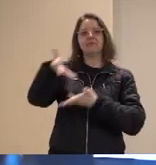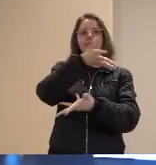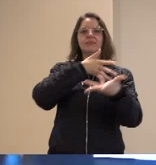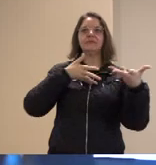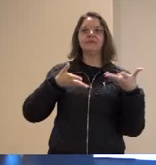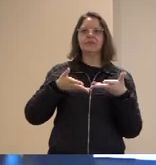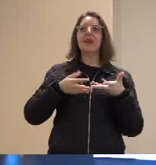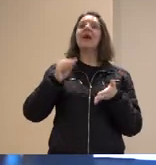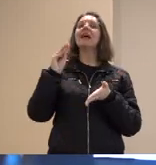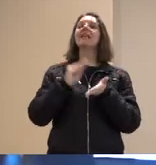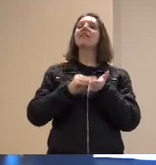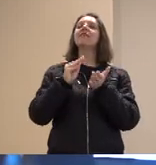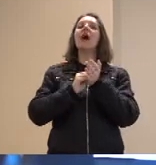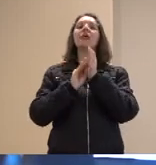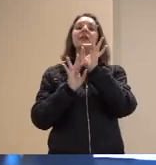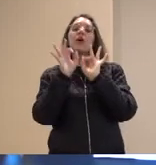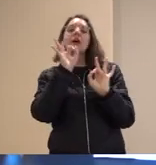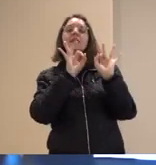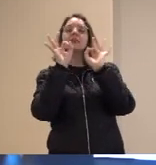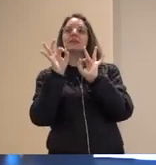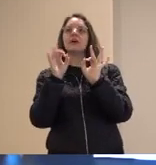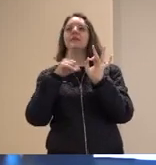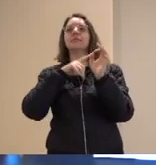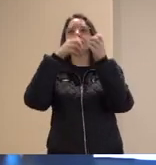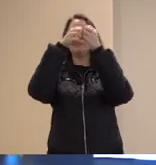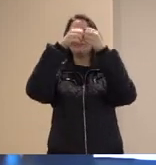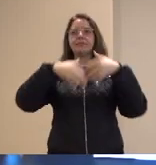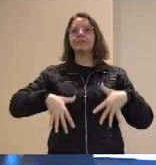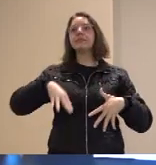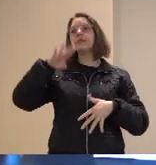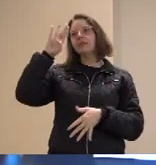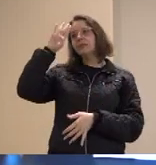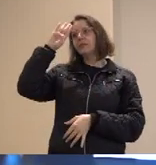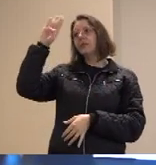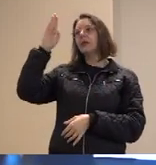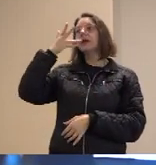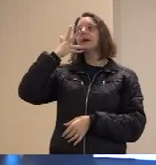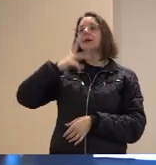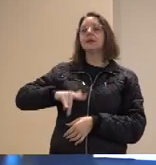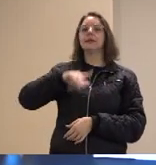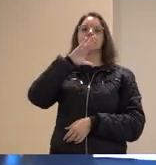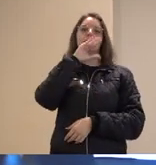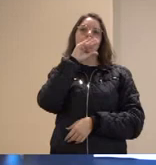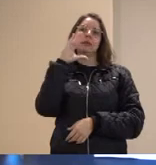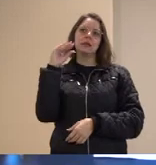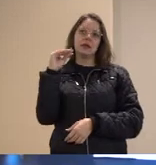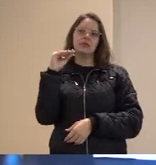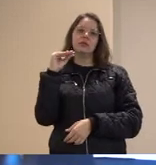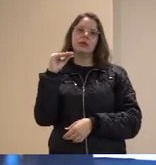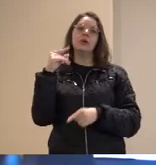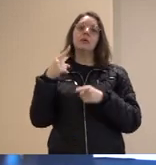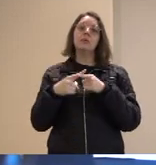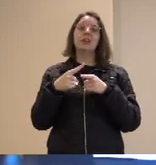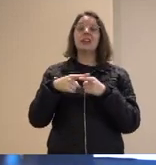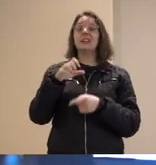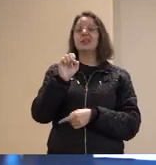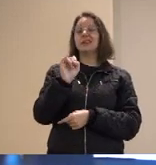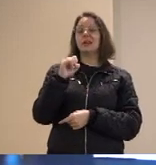vem trazendo prejuízos, principalmente para criança e para adolescente, porque se nós